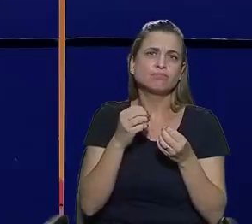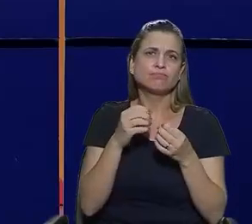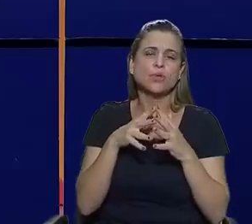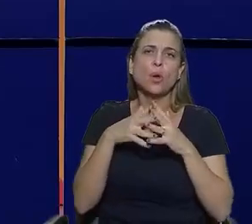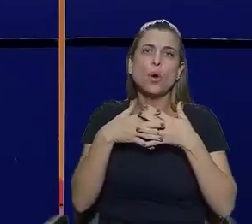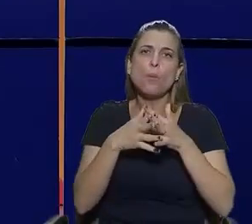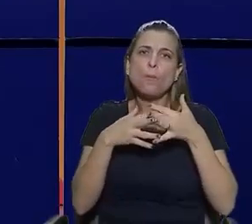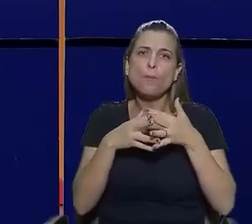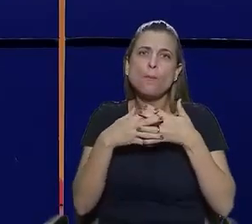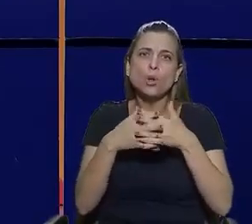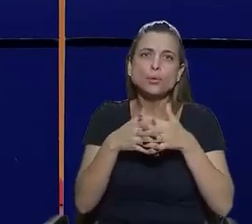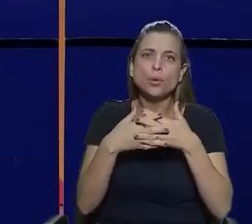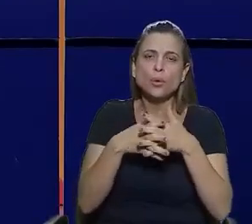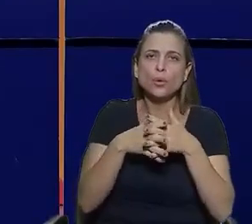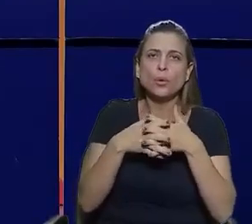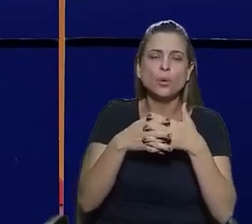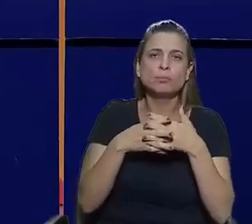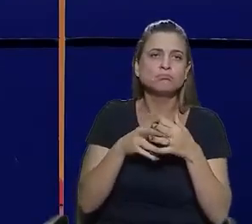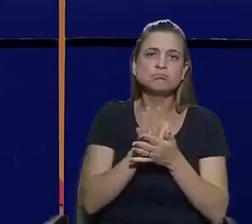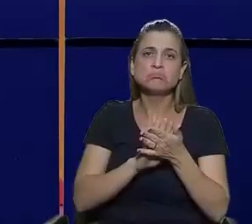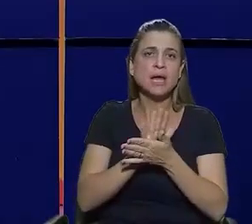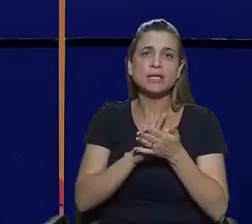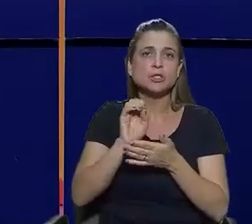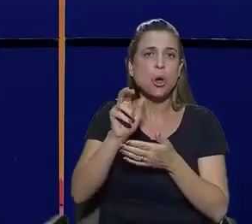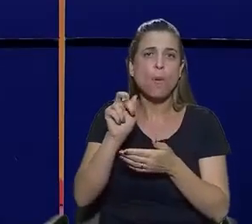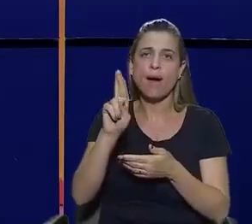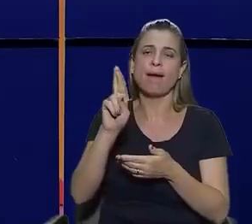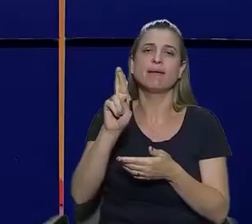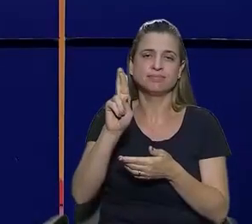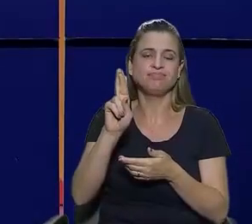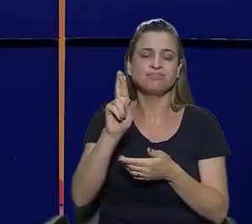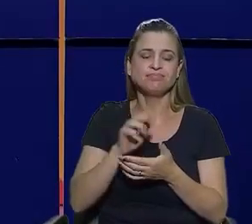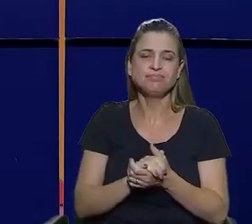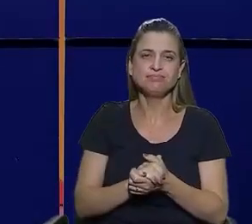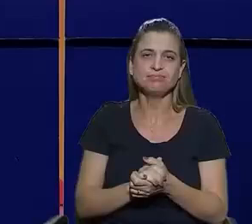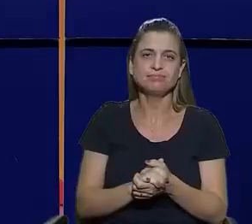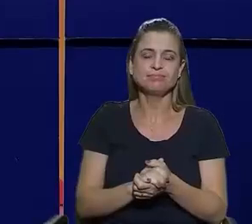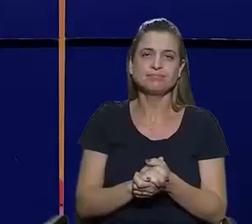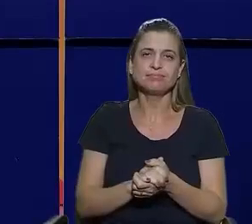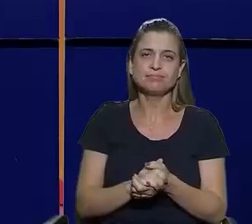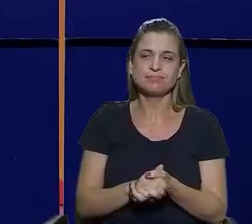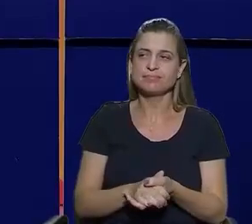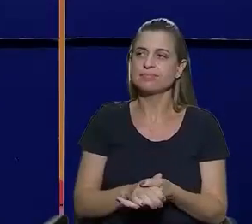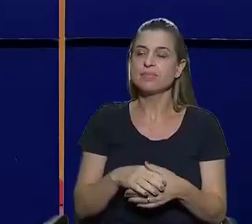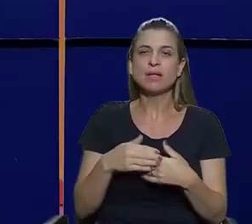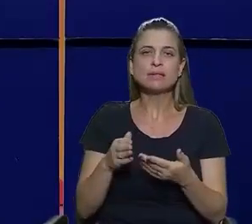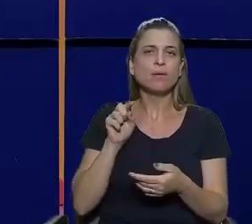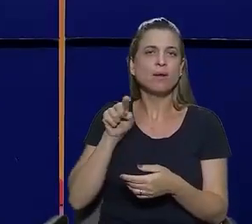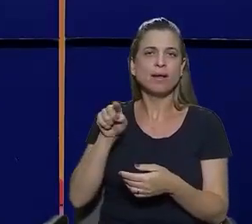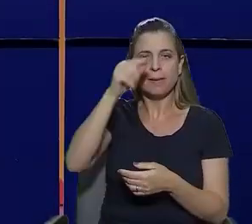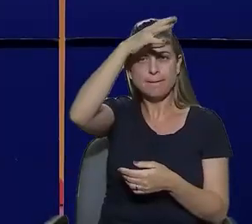olhando para trás, procurando que motor era aquele que estava ligado, e não, era só o ar da cidade. Então, Manaus é isso,